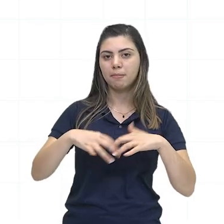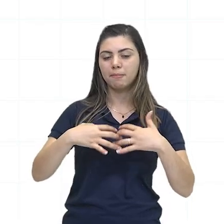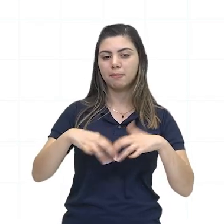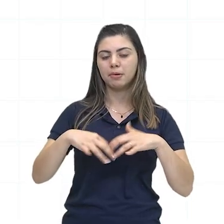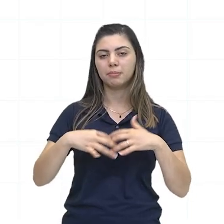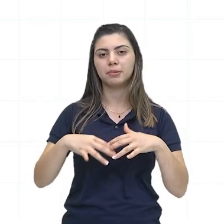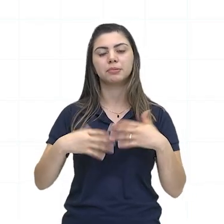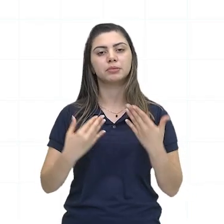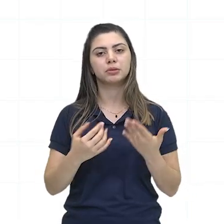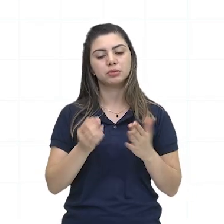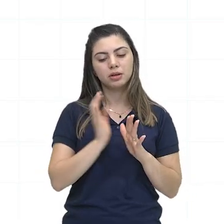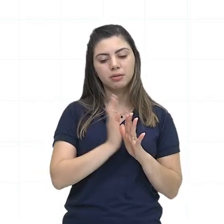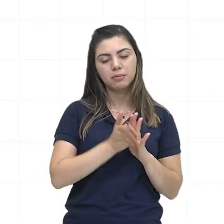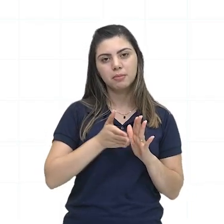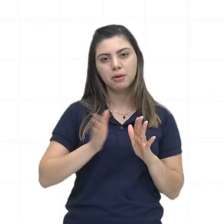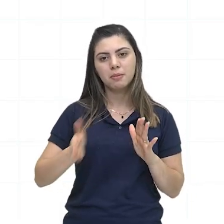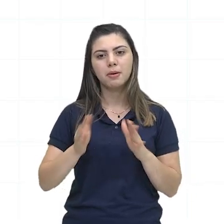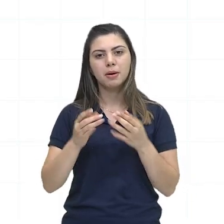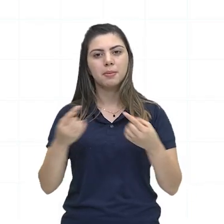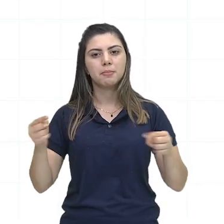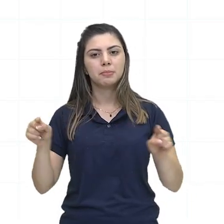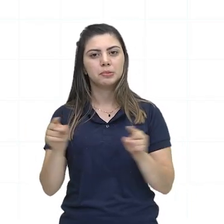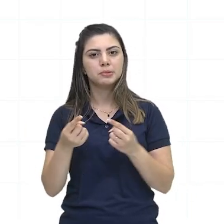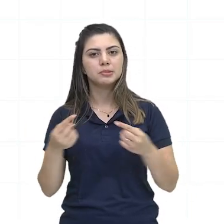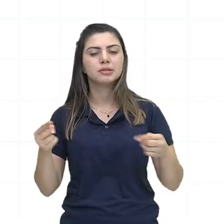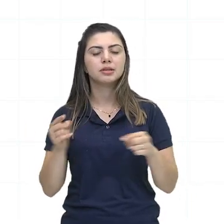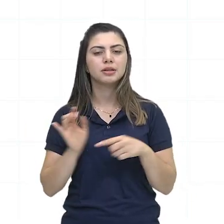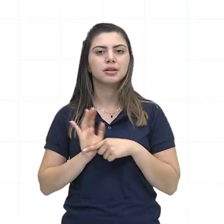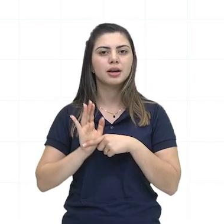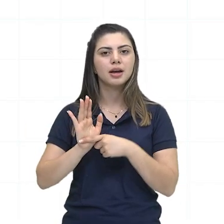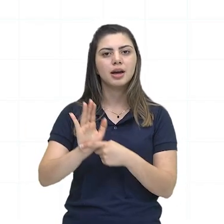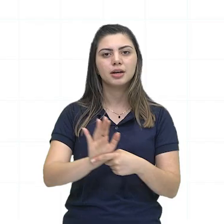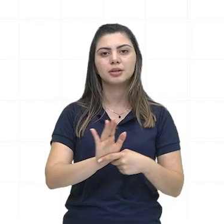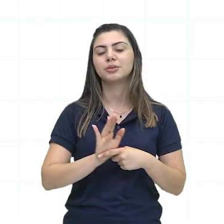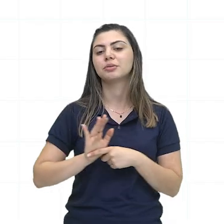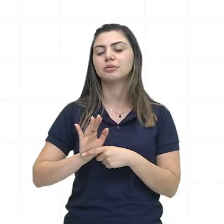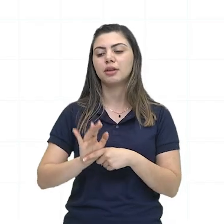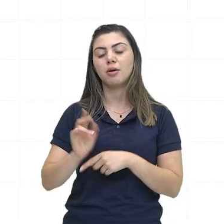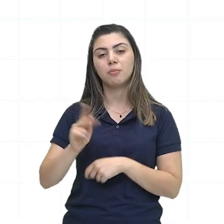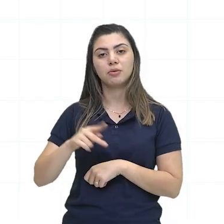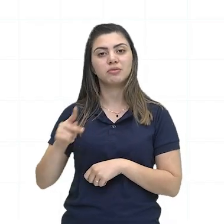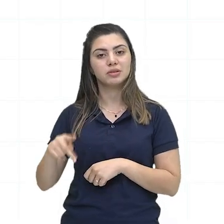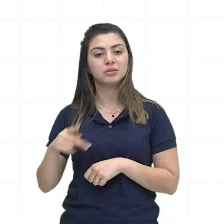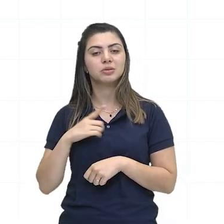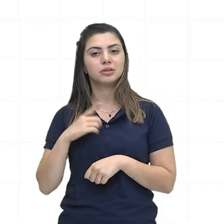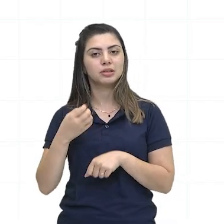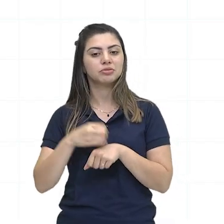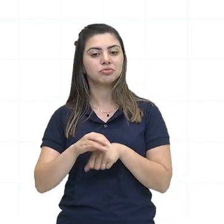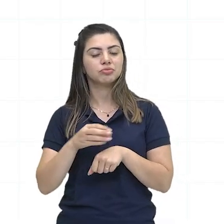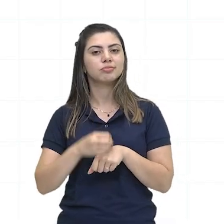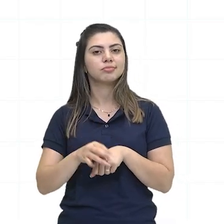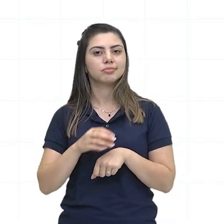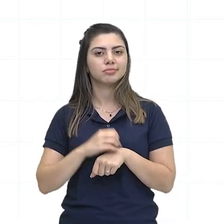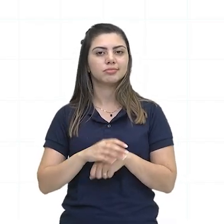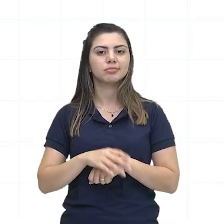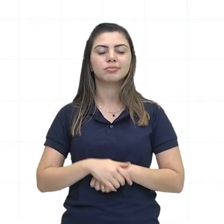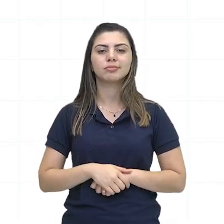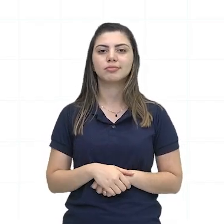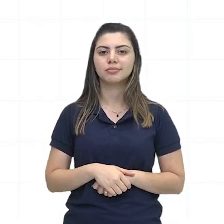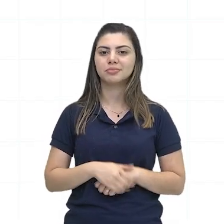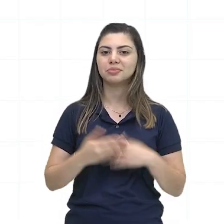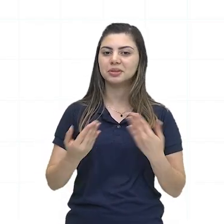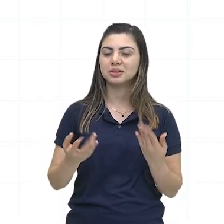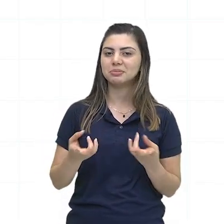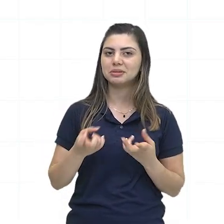sequências coreografadas, músicas, onde a gente vai fazendo ali, conforme o professor vai orientando. Então, nós temos aí